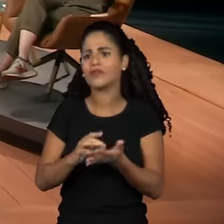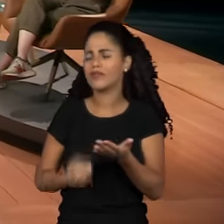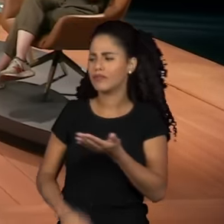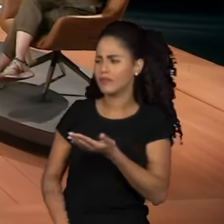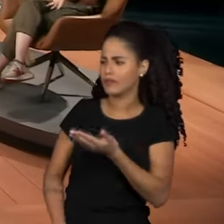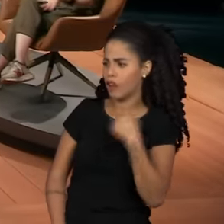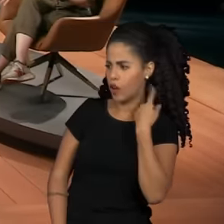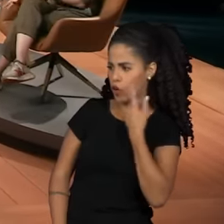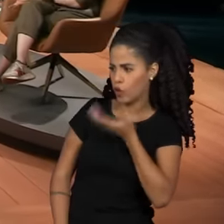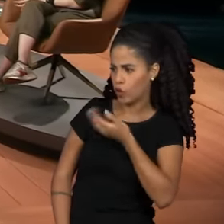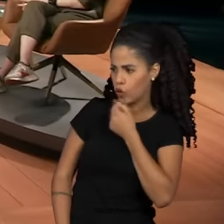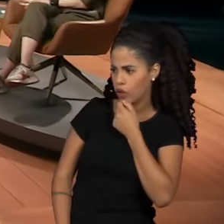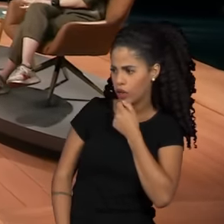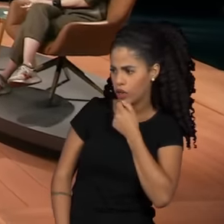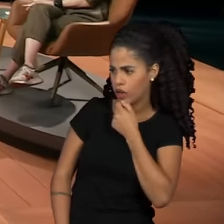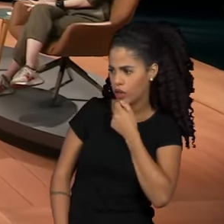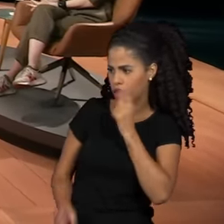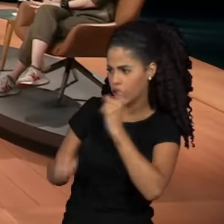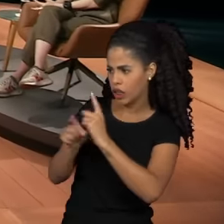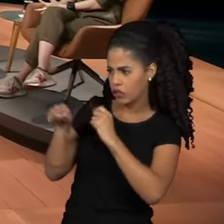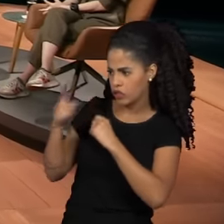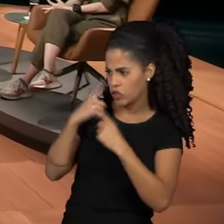que entra no elevador e começa a chorar.